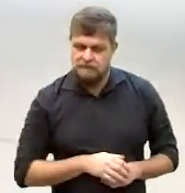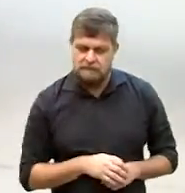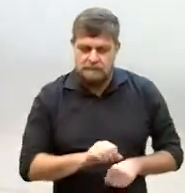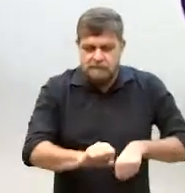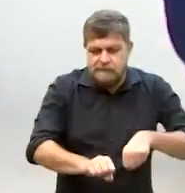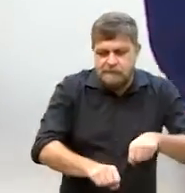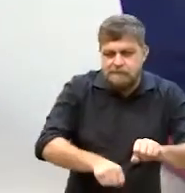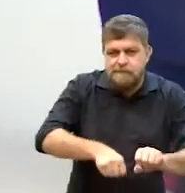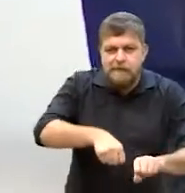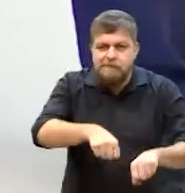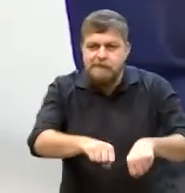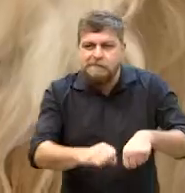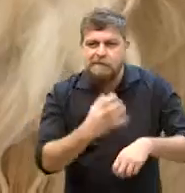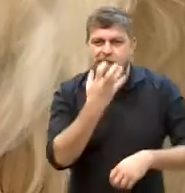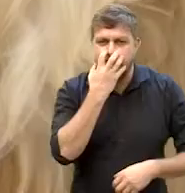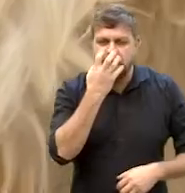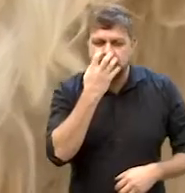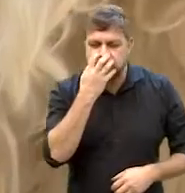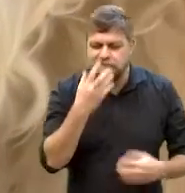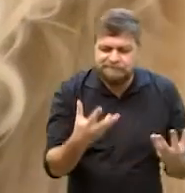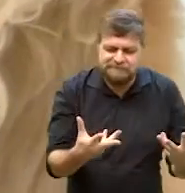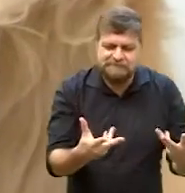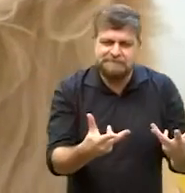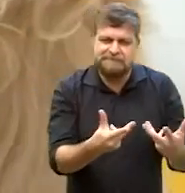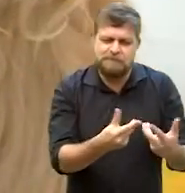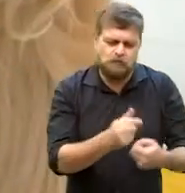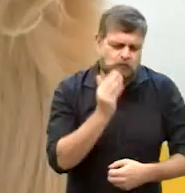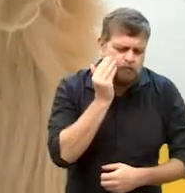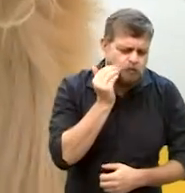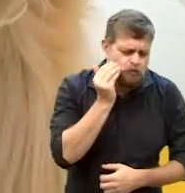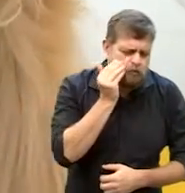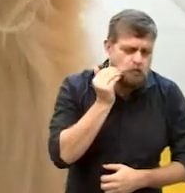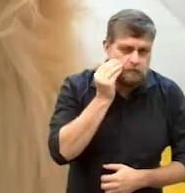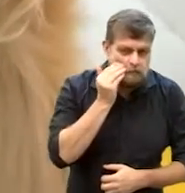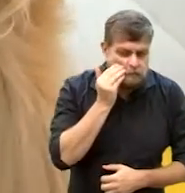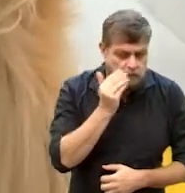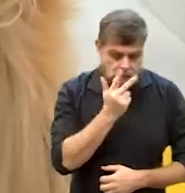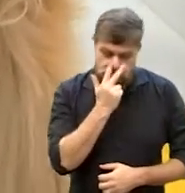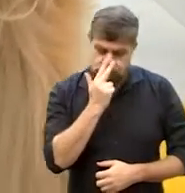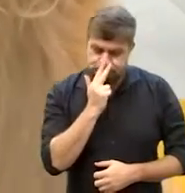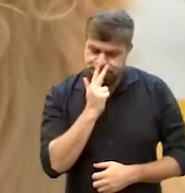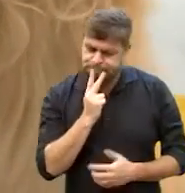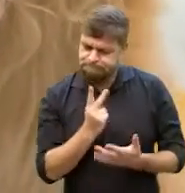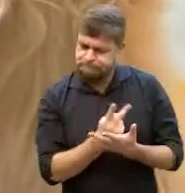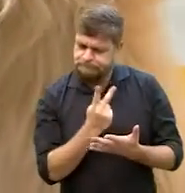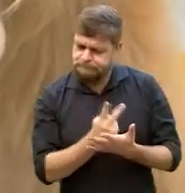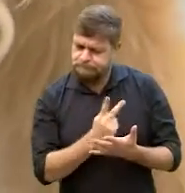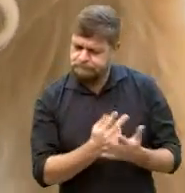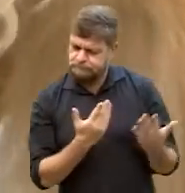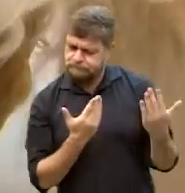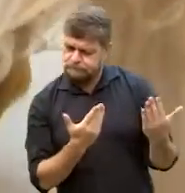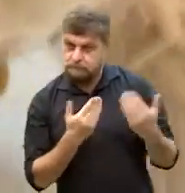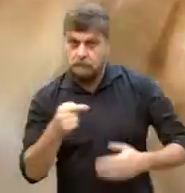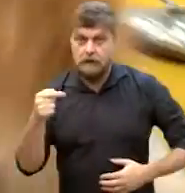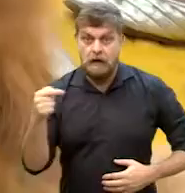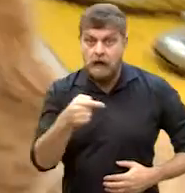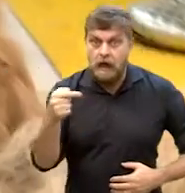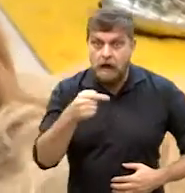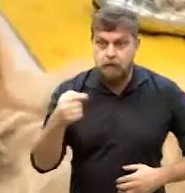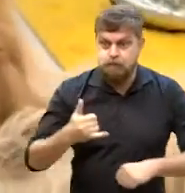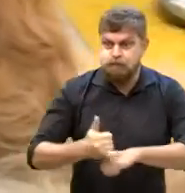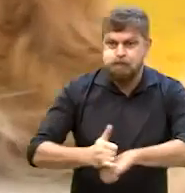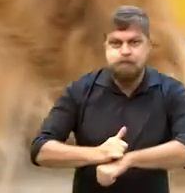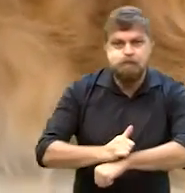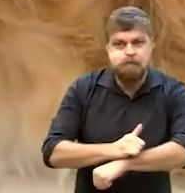Essa cinturinha, olhando assim, é uma fofura, não é mesmo? Mas as aparências enganam. A Nala está